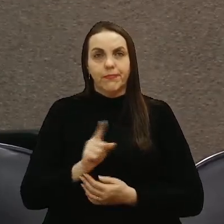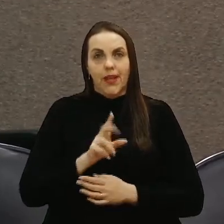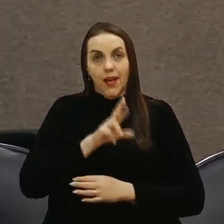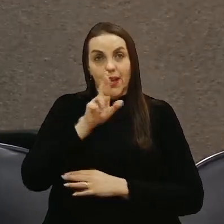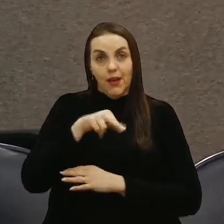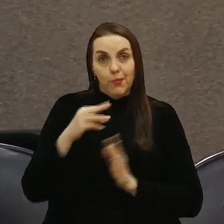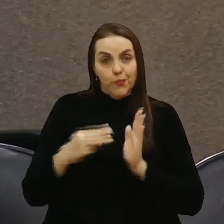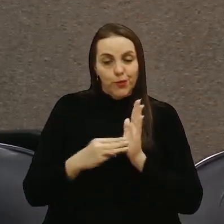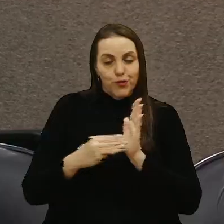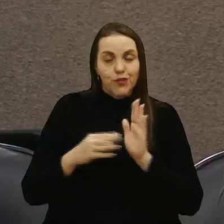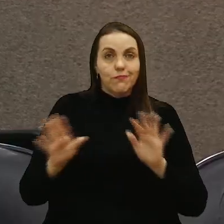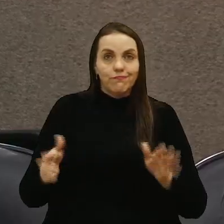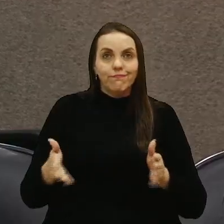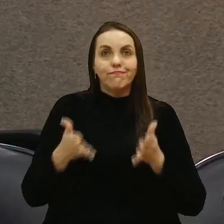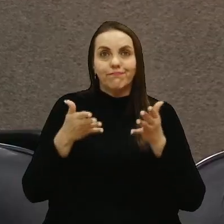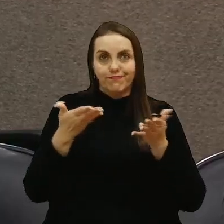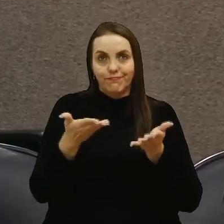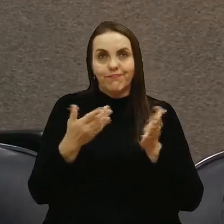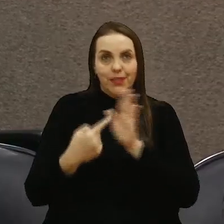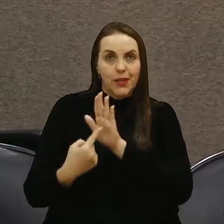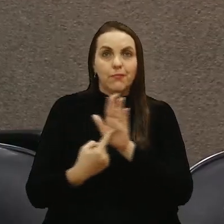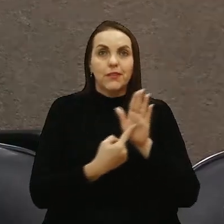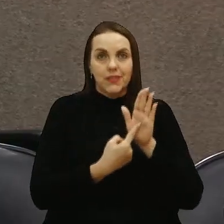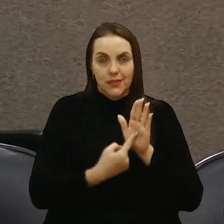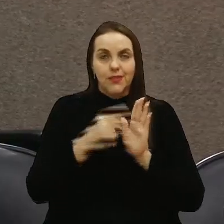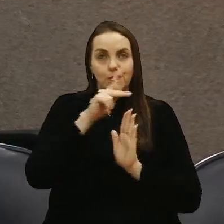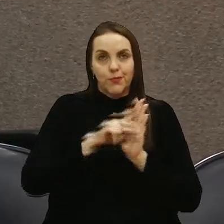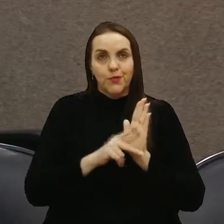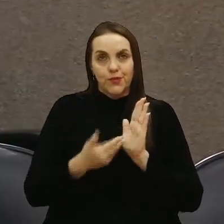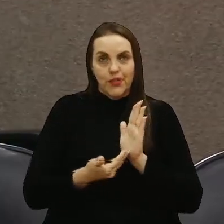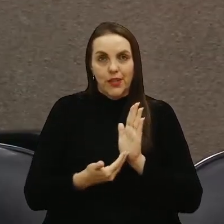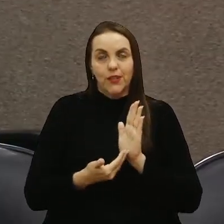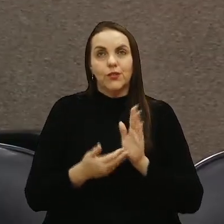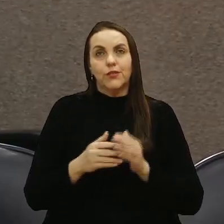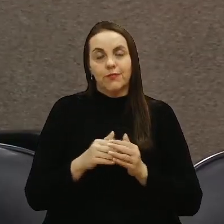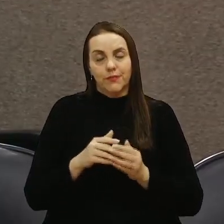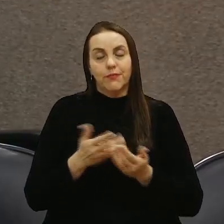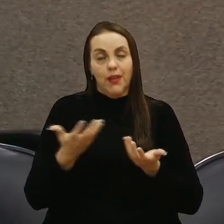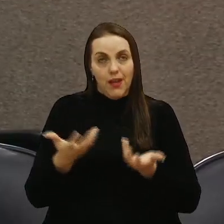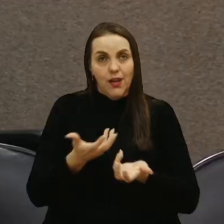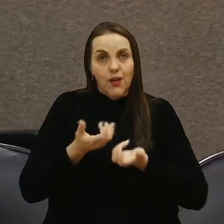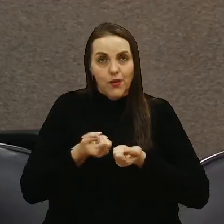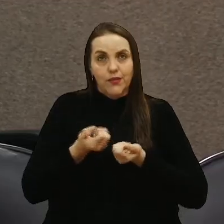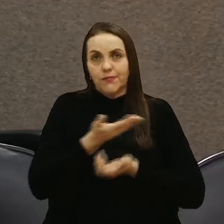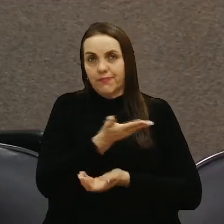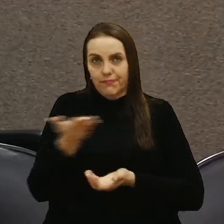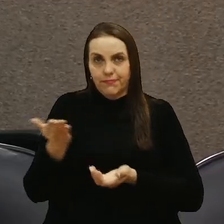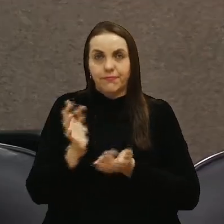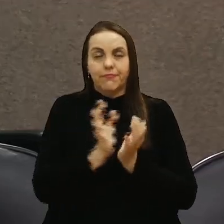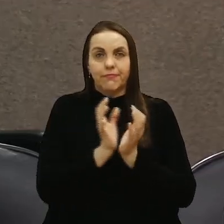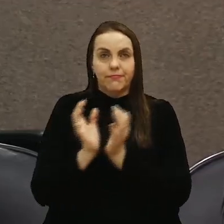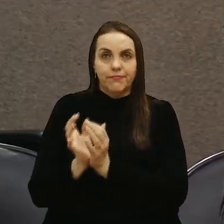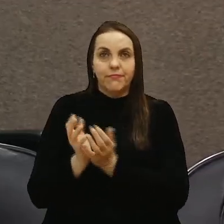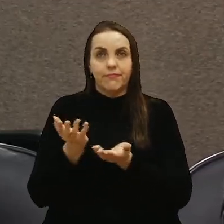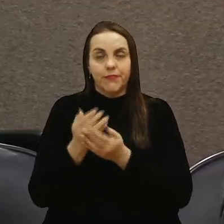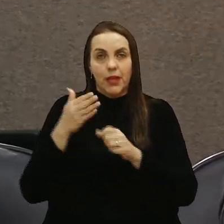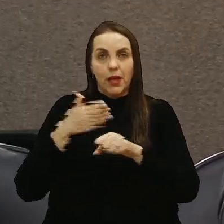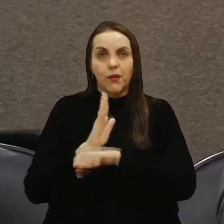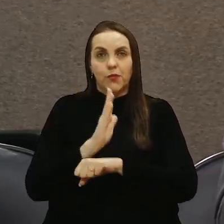razões que motivam a apresentação deste projeto. Contamos com a acolhida dos nobres pares no sentido